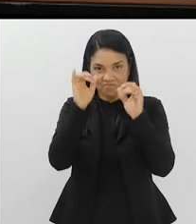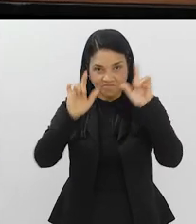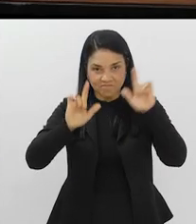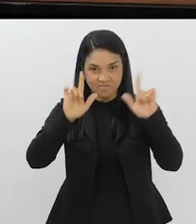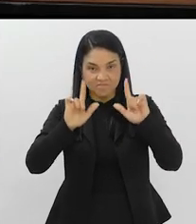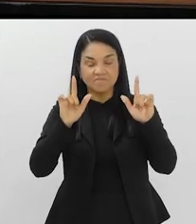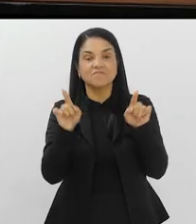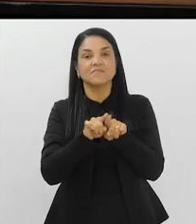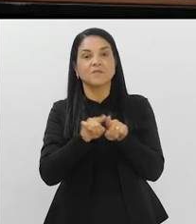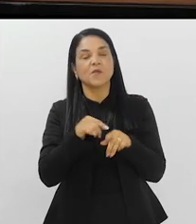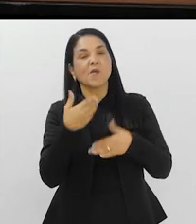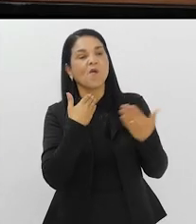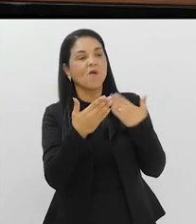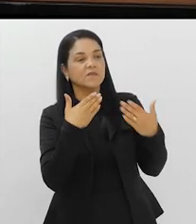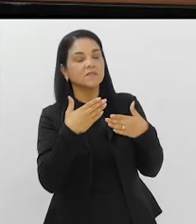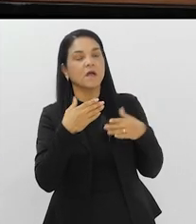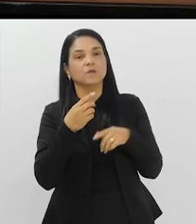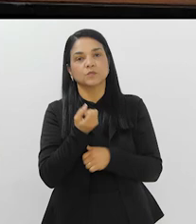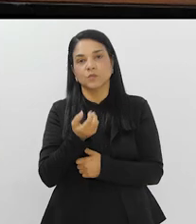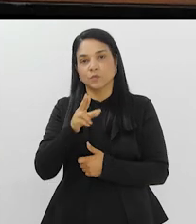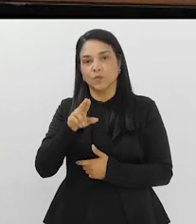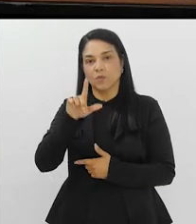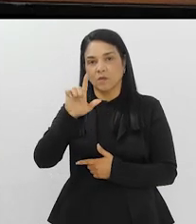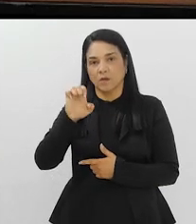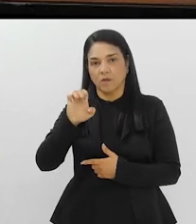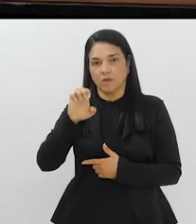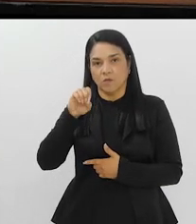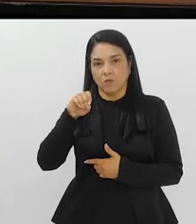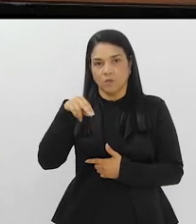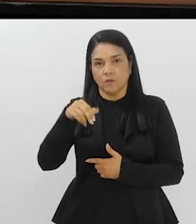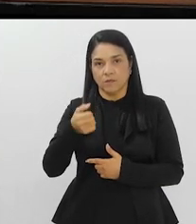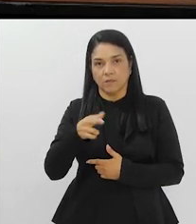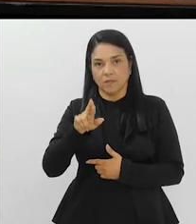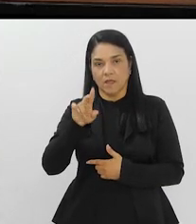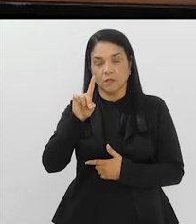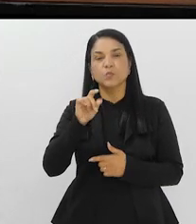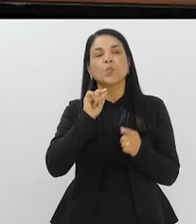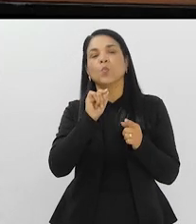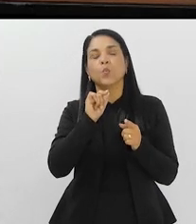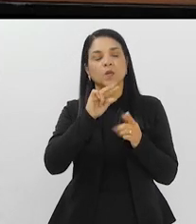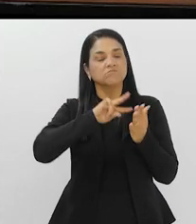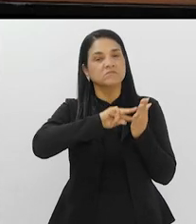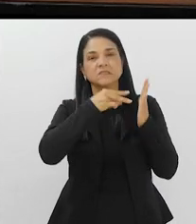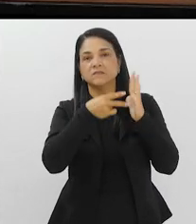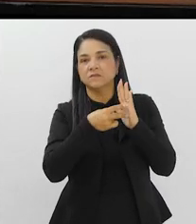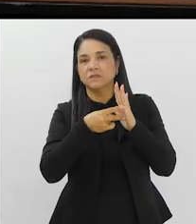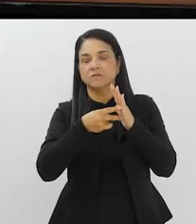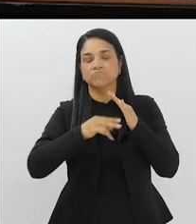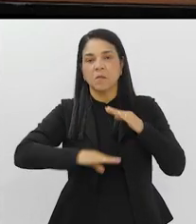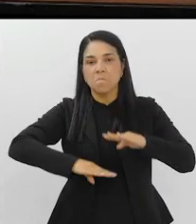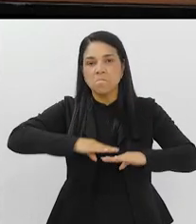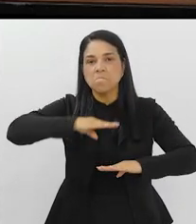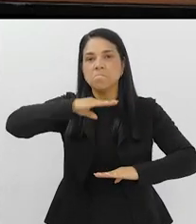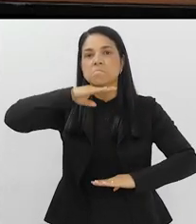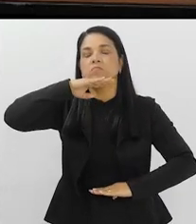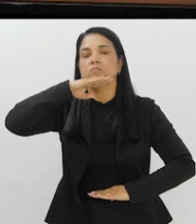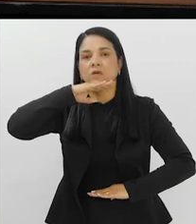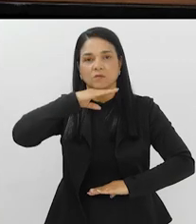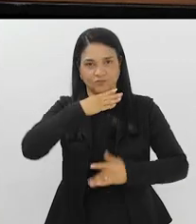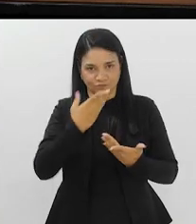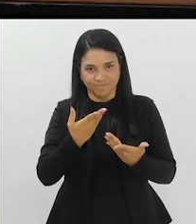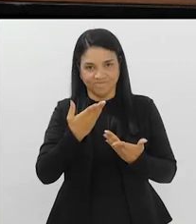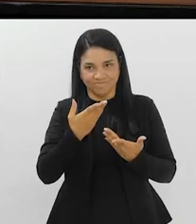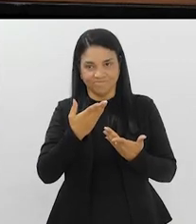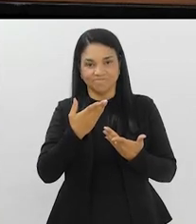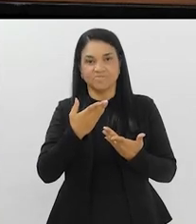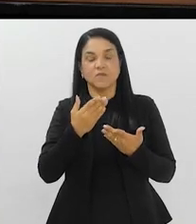de começar com o Dr. Leonardo, perguntando mais especificamente o que é o burnout, que o senhor detalhe mais, porque eu dei um resumo na